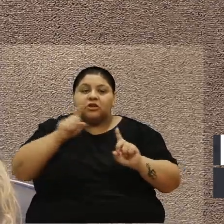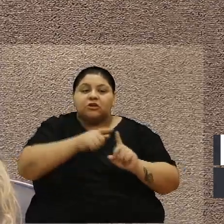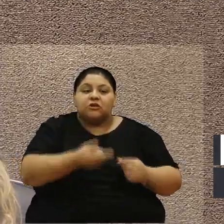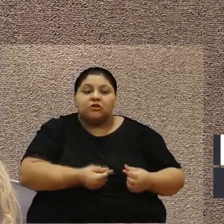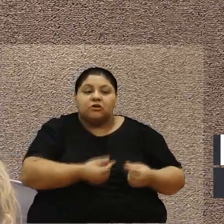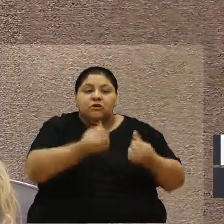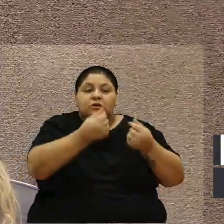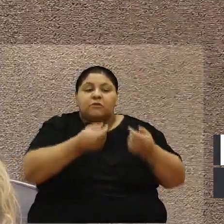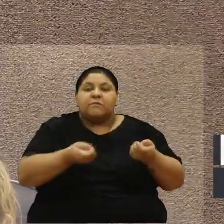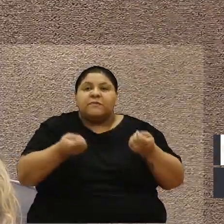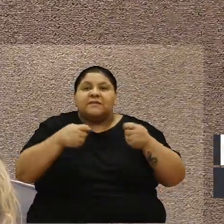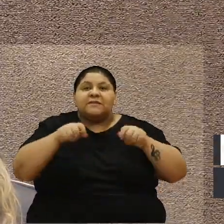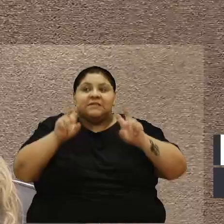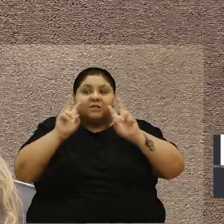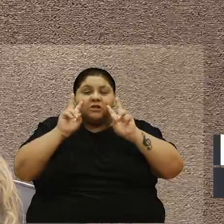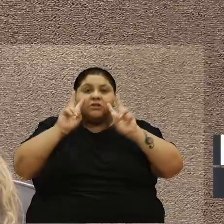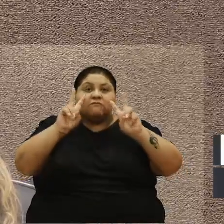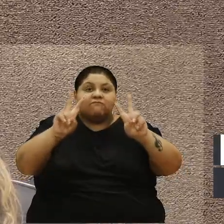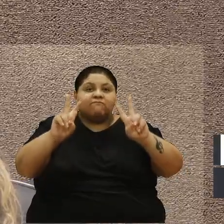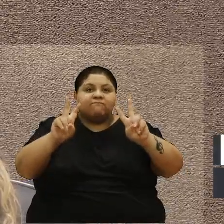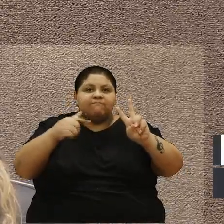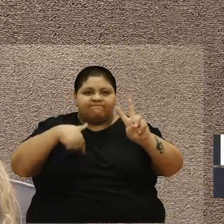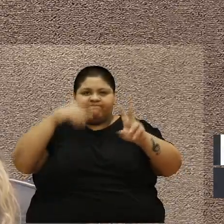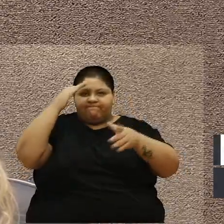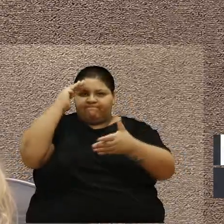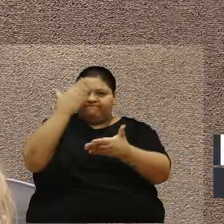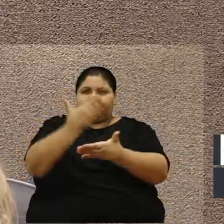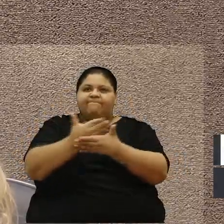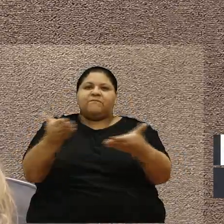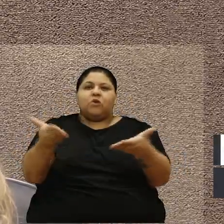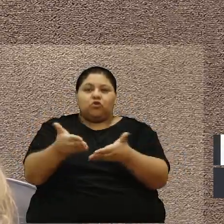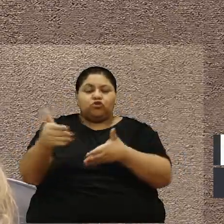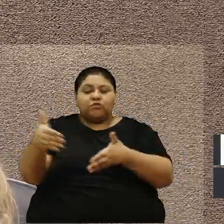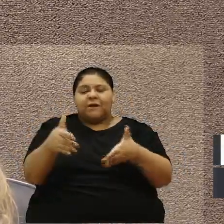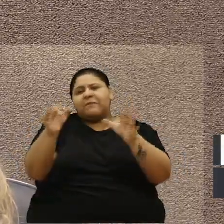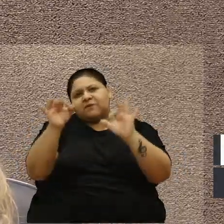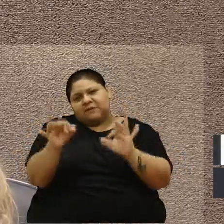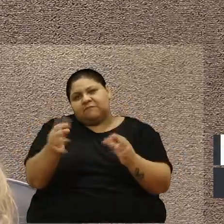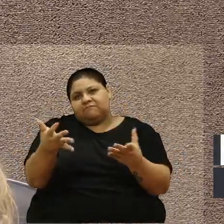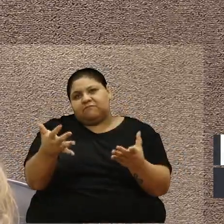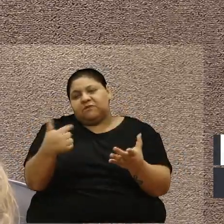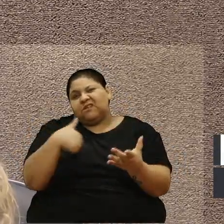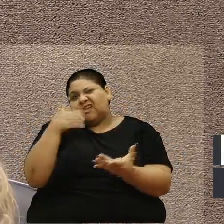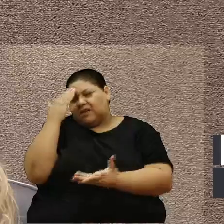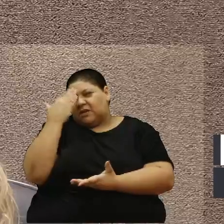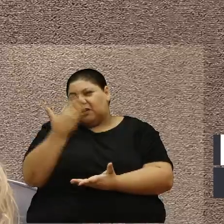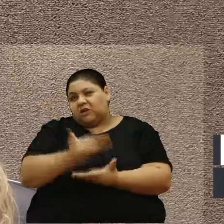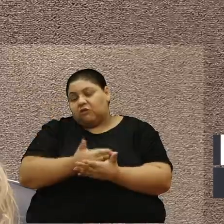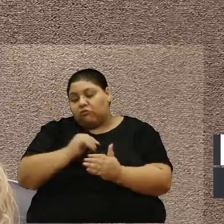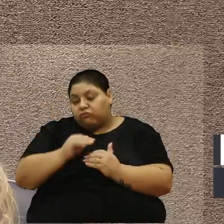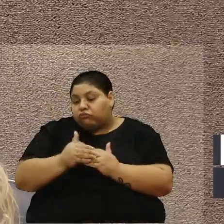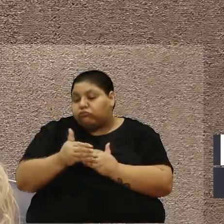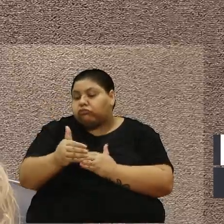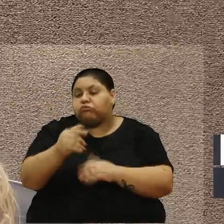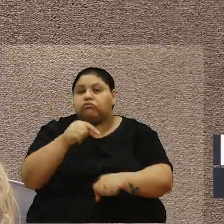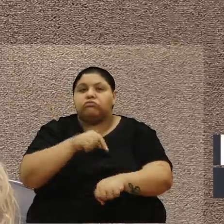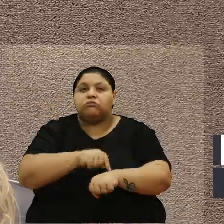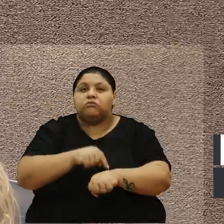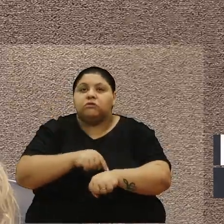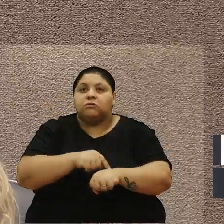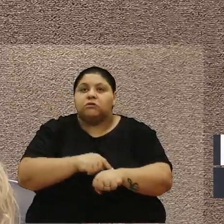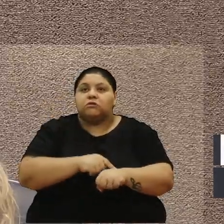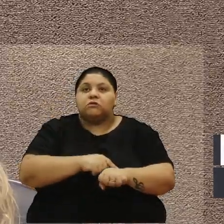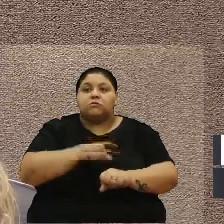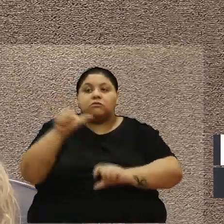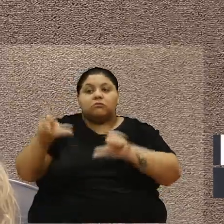de visibilidade. Então, eu acredito que estamos no caminho certo. Eu acredito que, com o passar do tempo, mais e mais